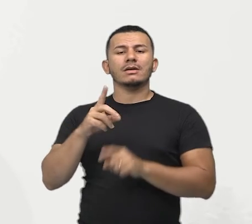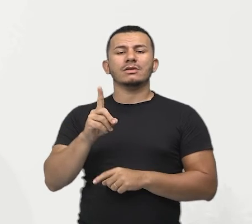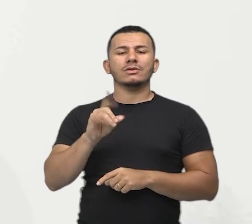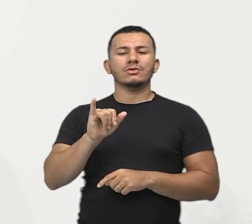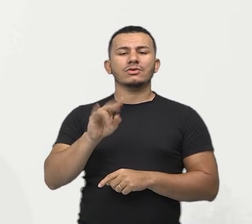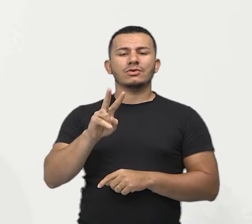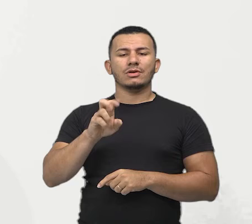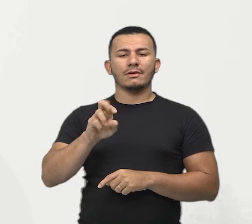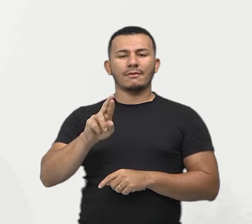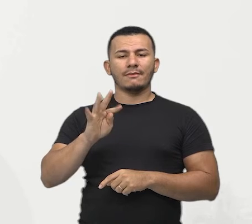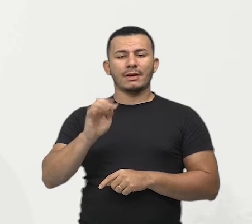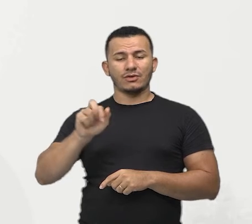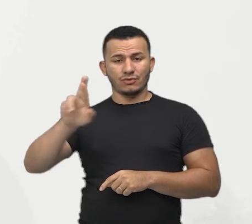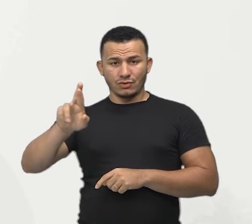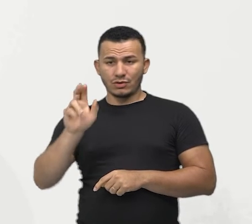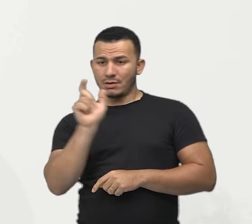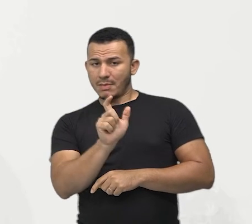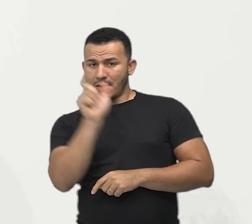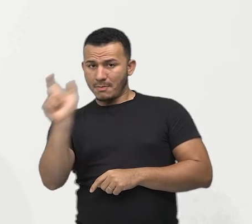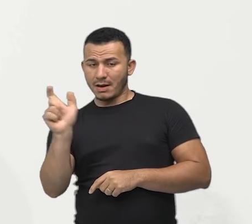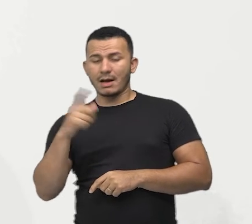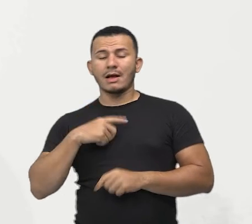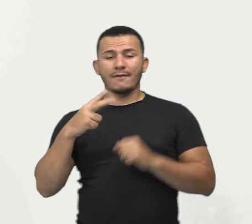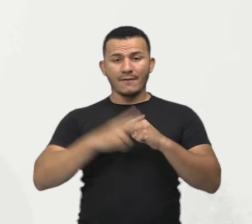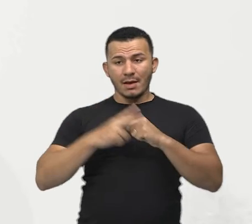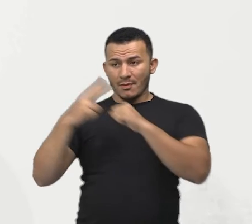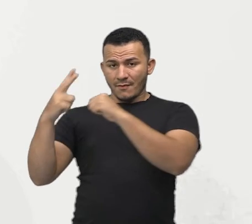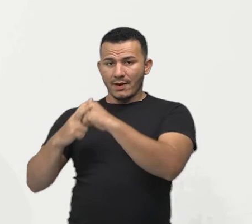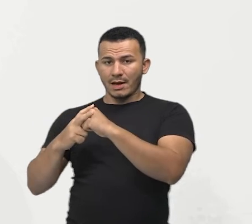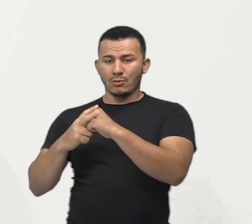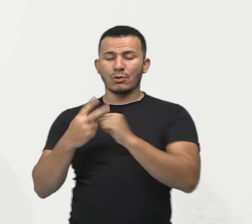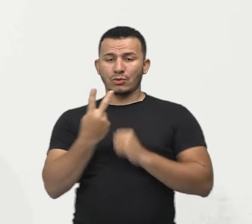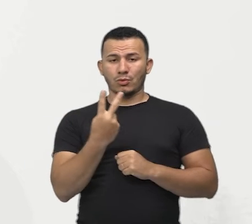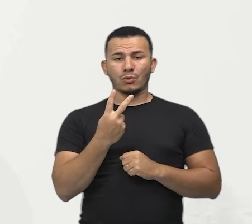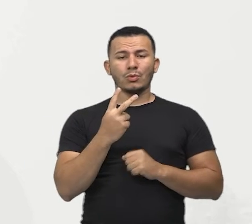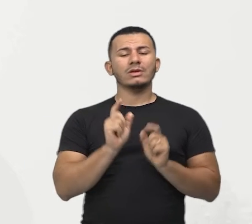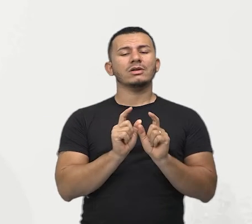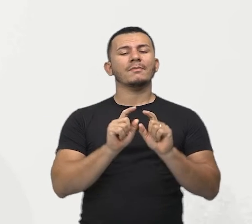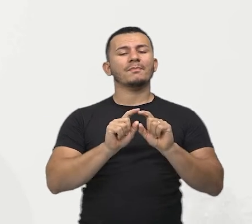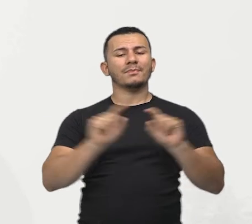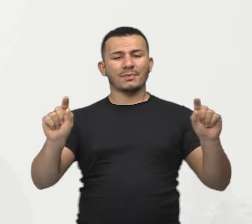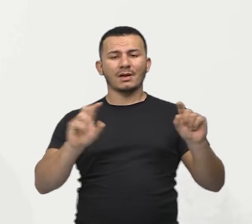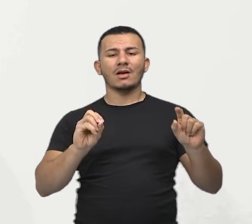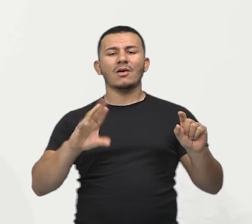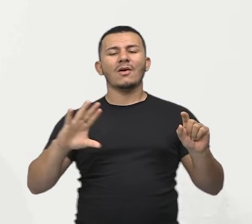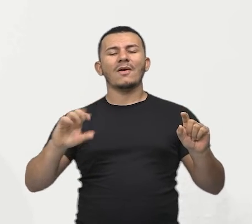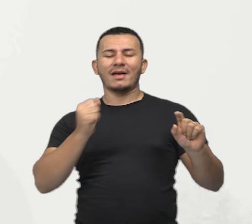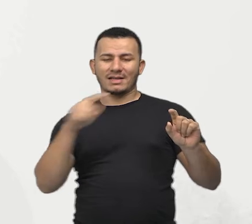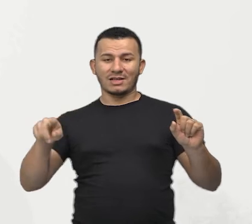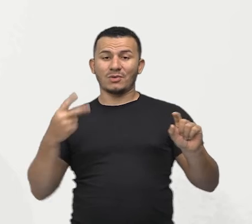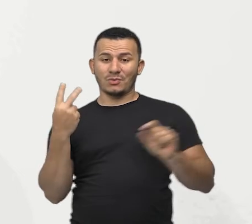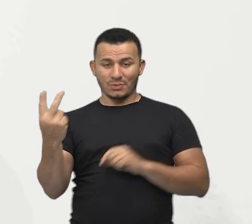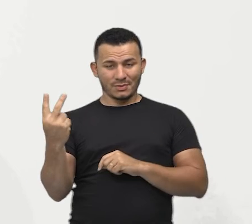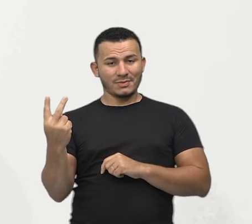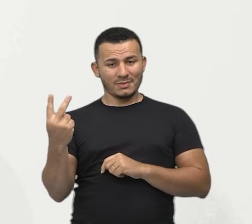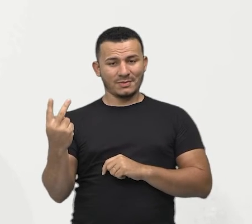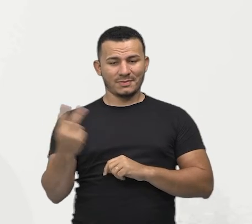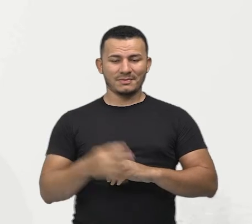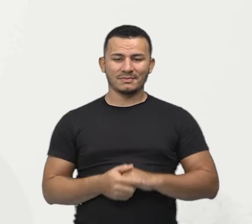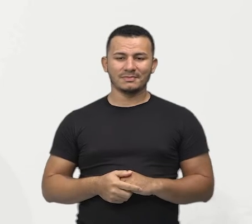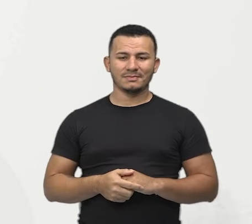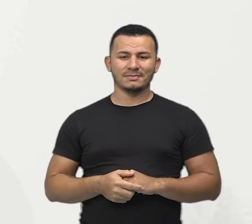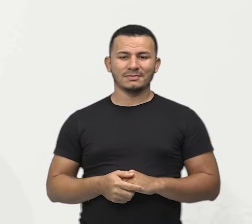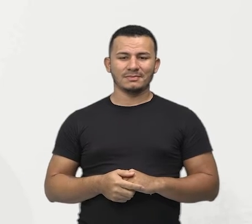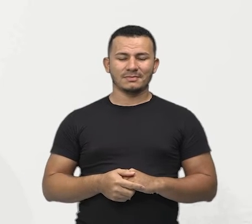verbo divertir. Percebam que eu tenho duas orações, a primeira e a segunda, certo? Então, eu tenho duas